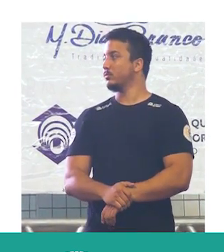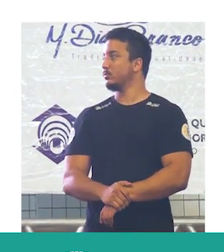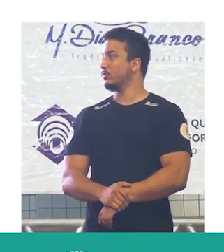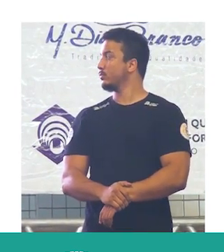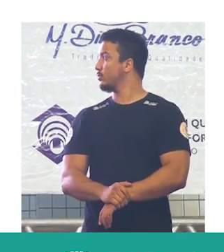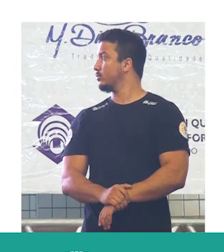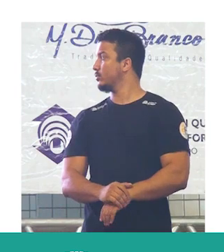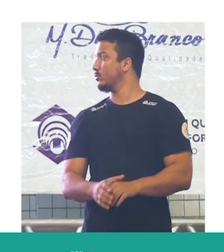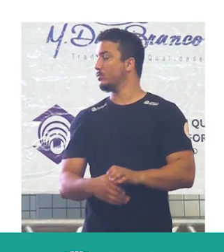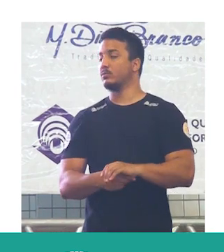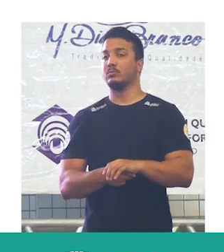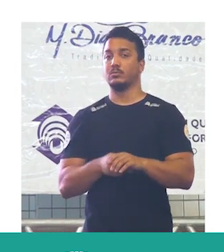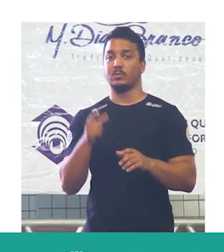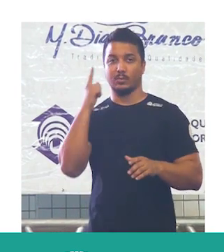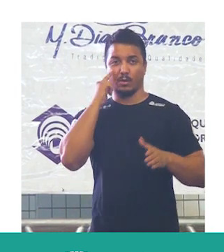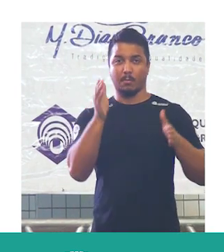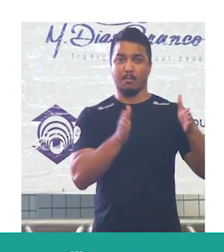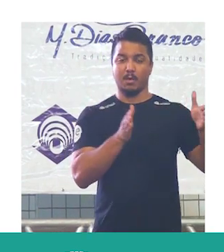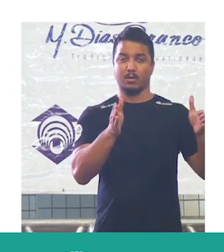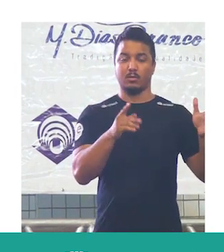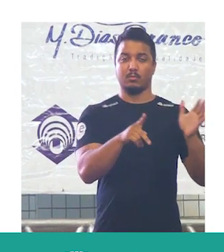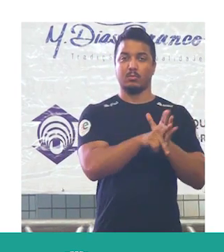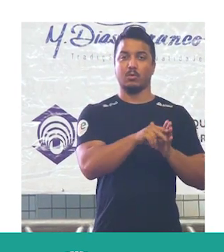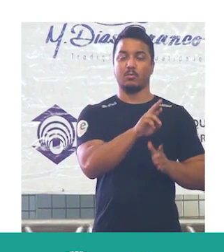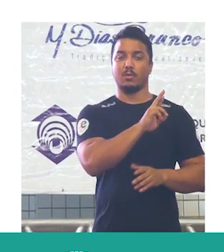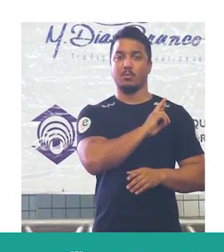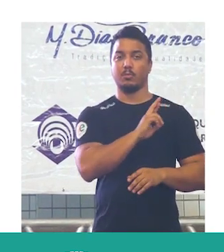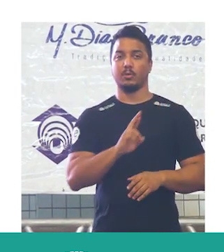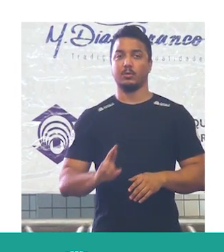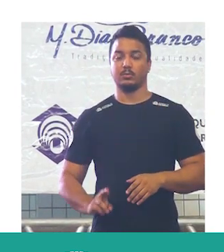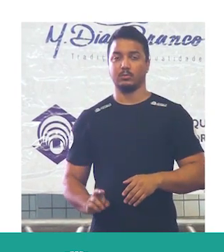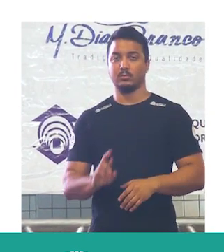quando a gente chega no período republicano,